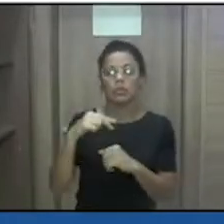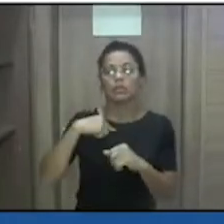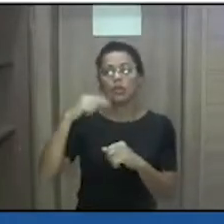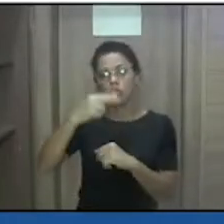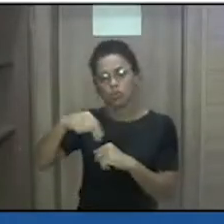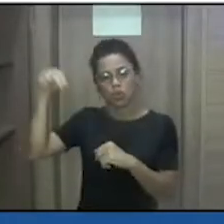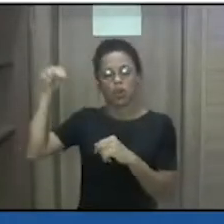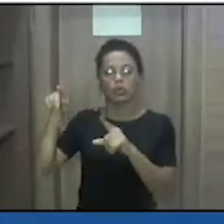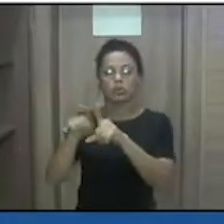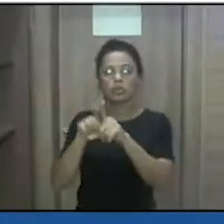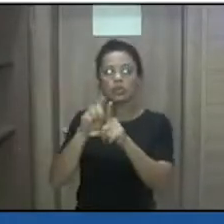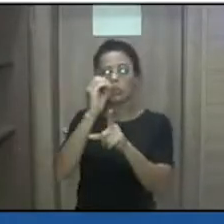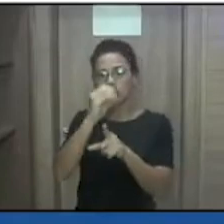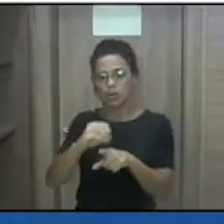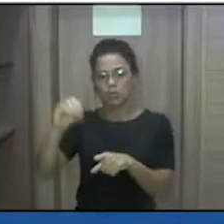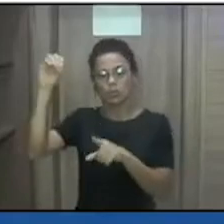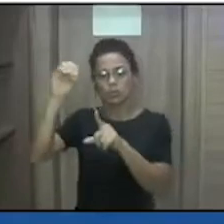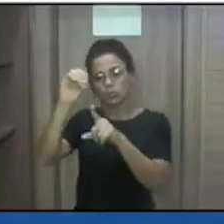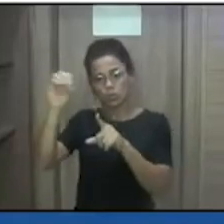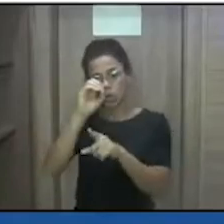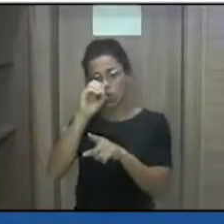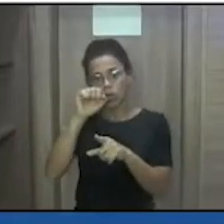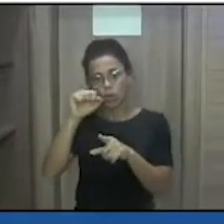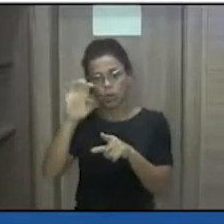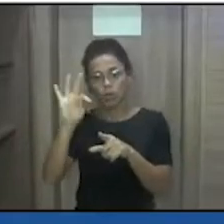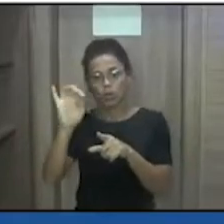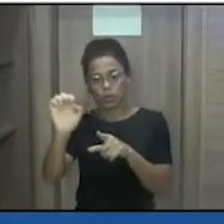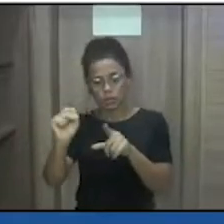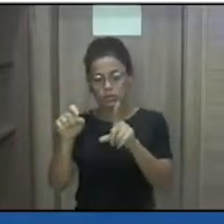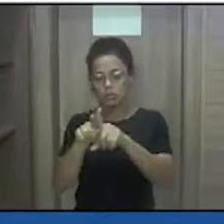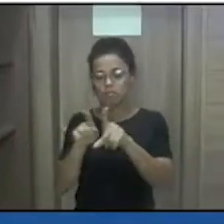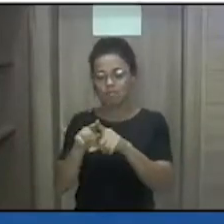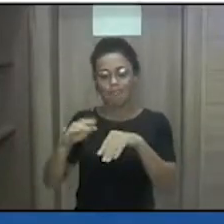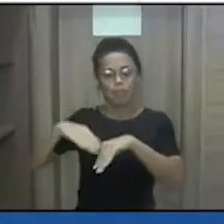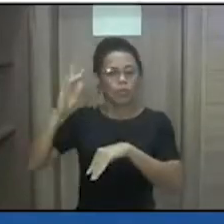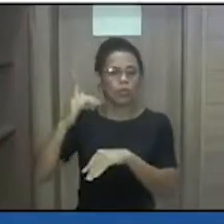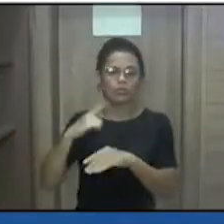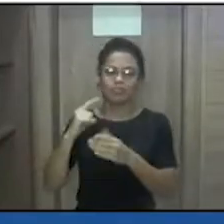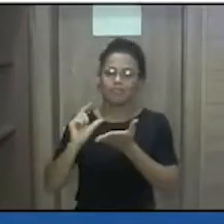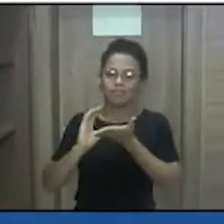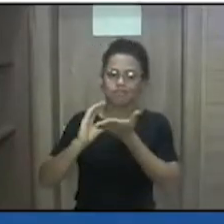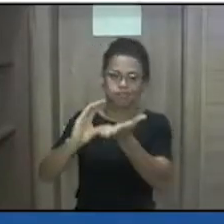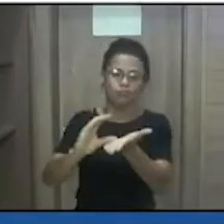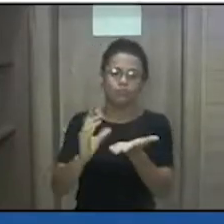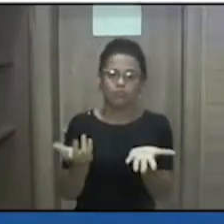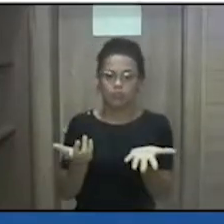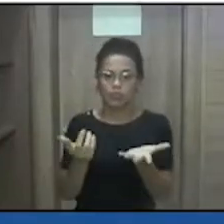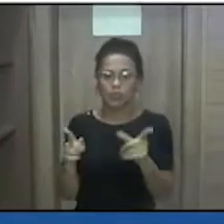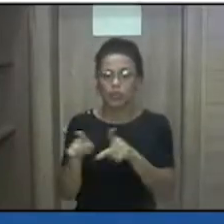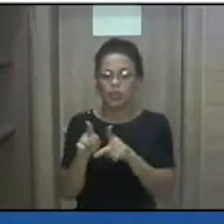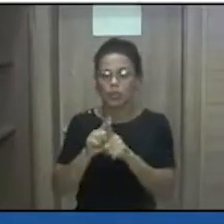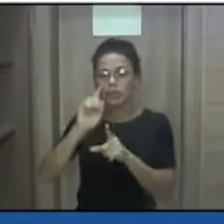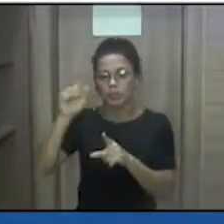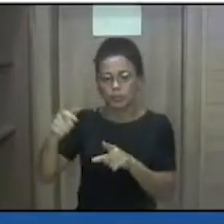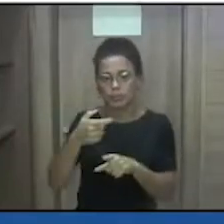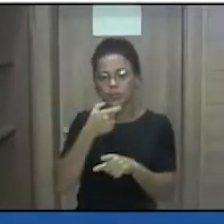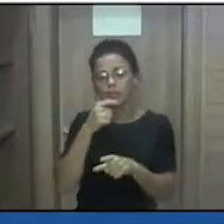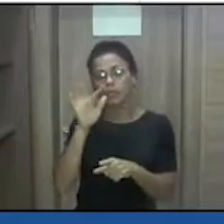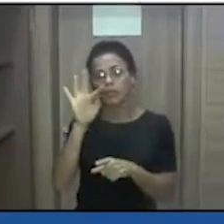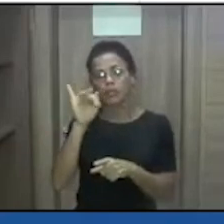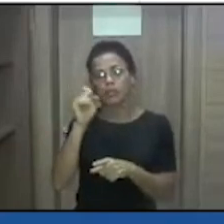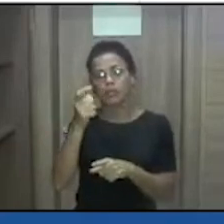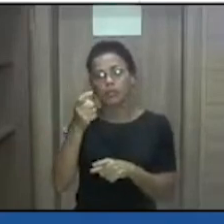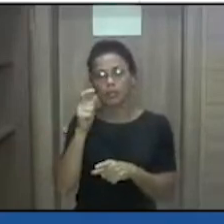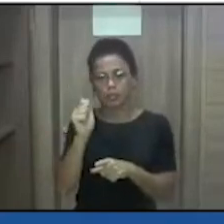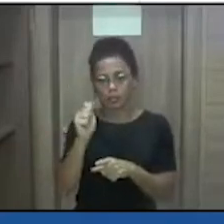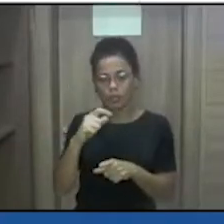com valores menores de oferta da prótese. E na prótese fixa também, os municípios do